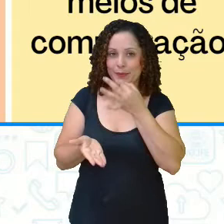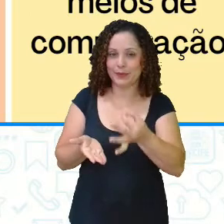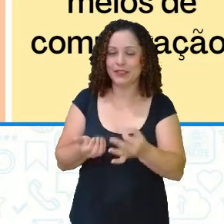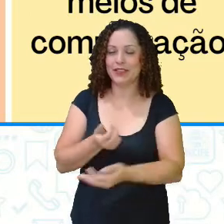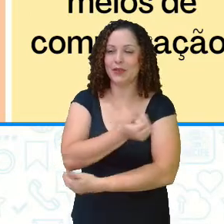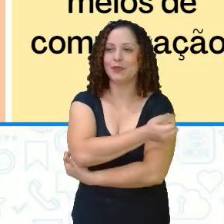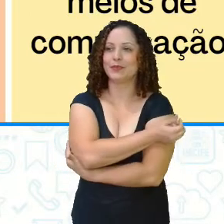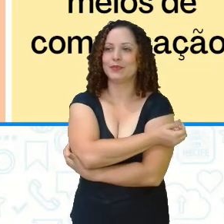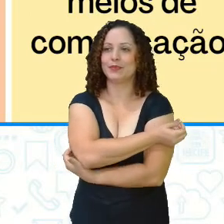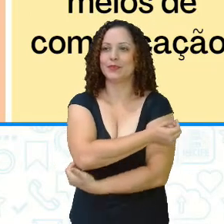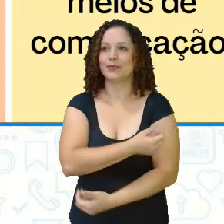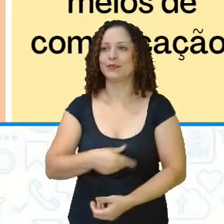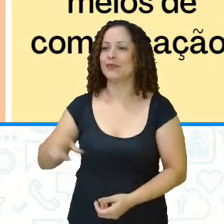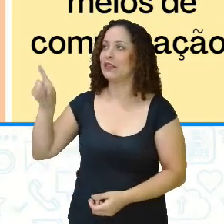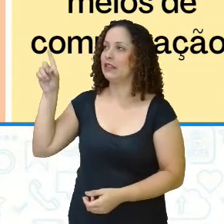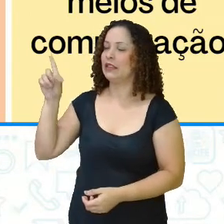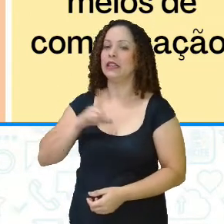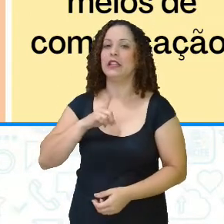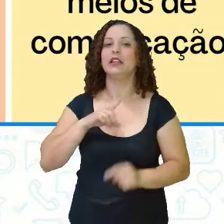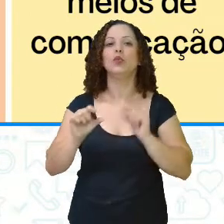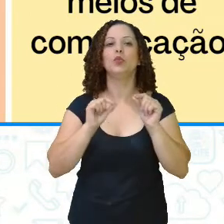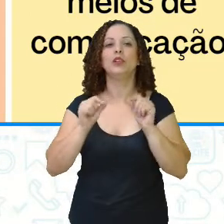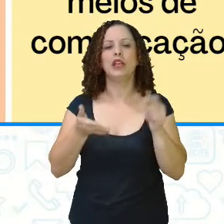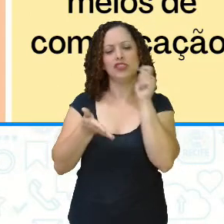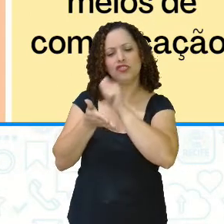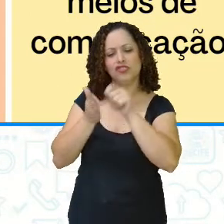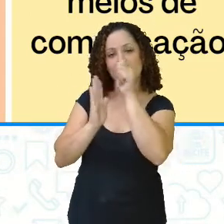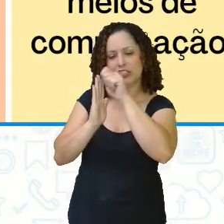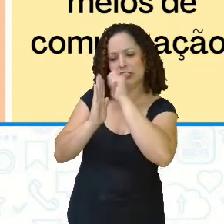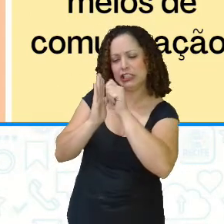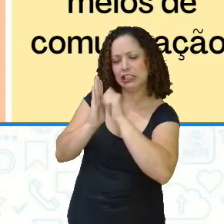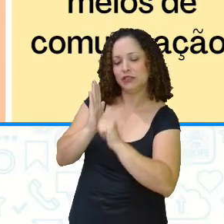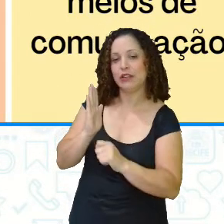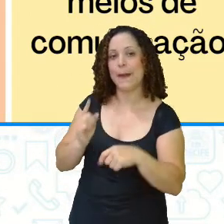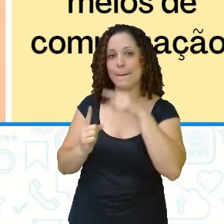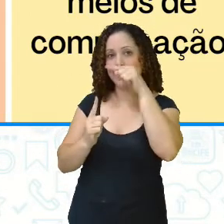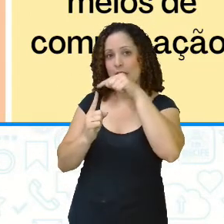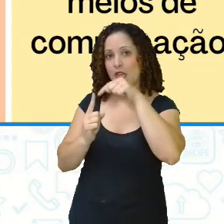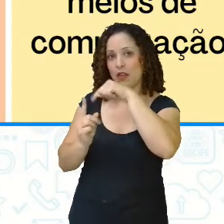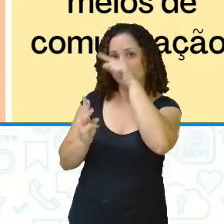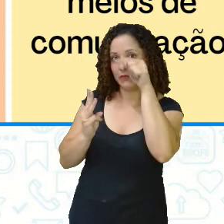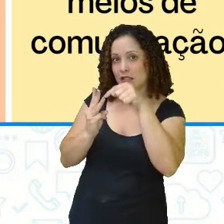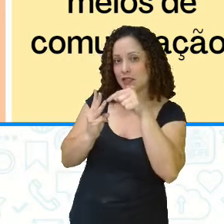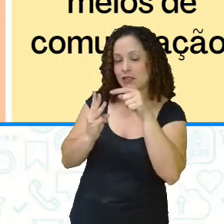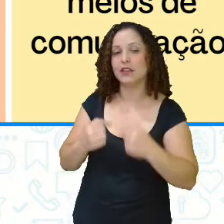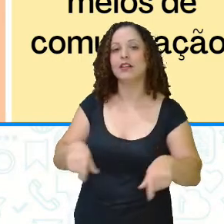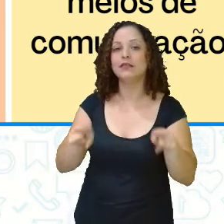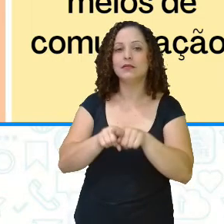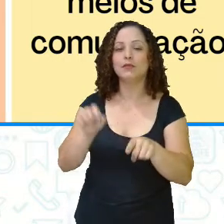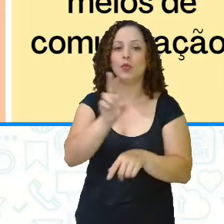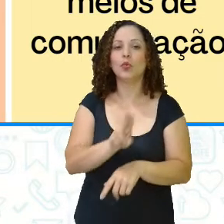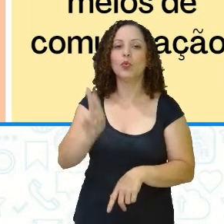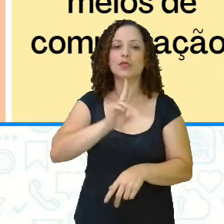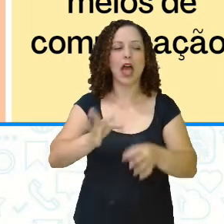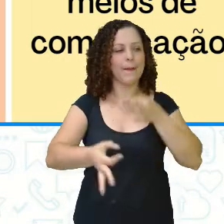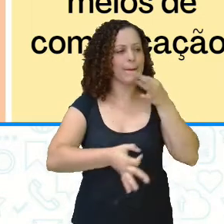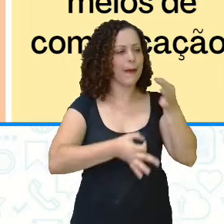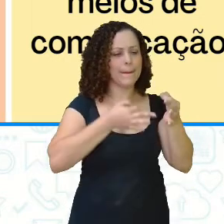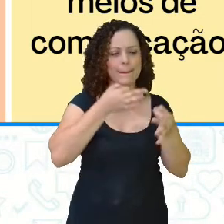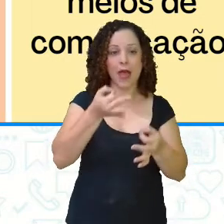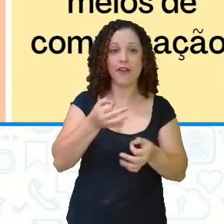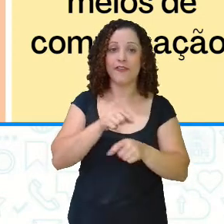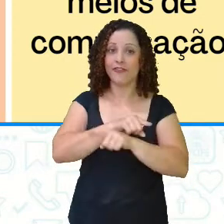só. Textos escritos em primeira e terceira pessoa, porque é o que você acha. Vai ter que ter o uso da argumentação, você vai ter que